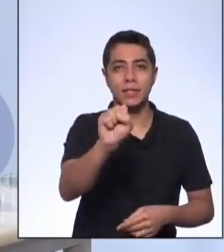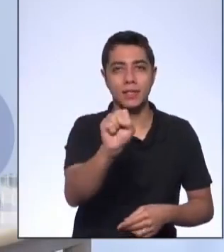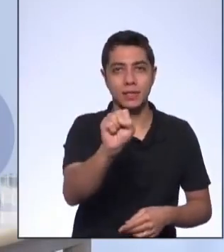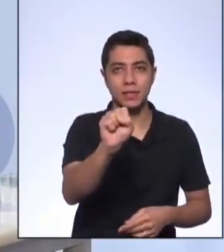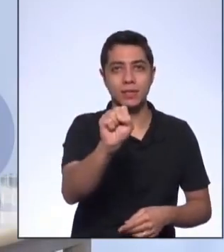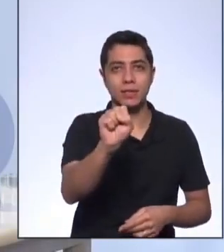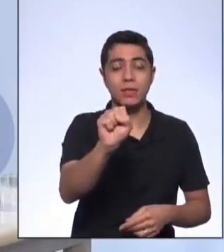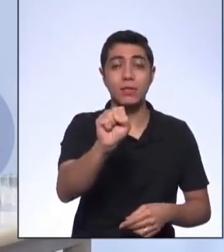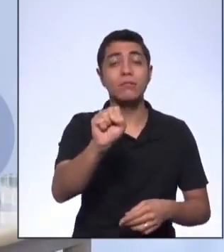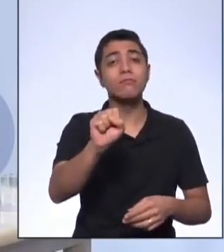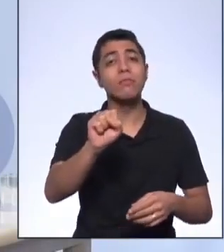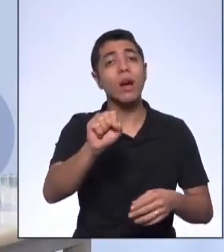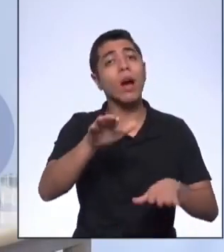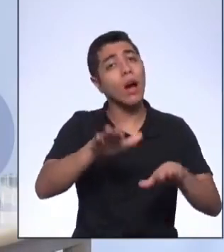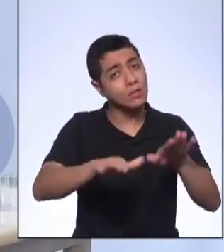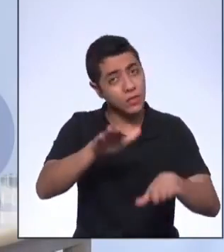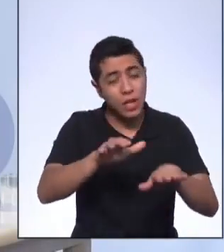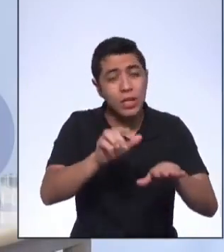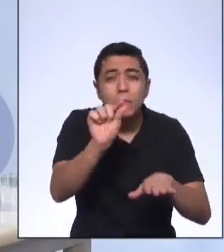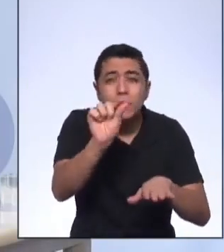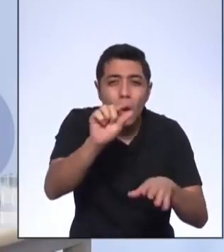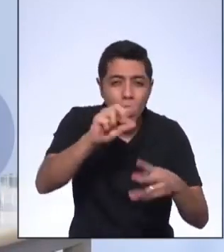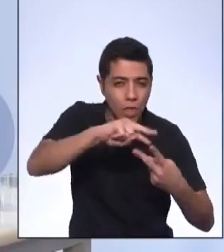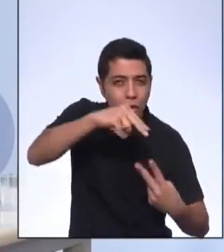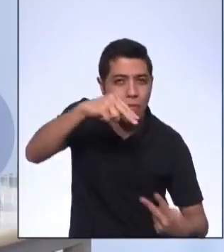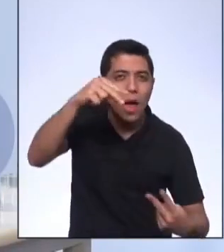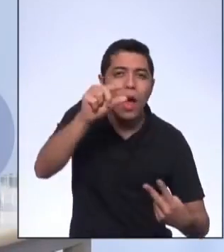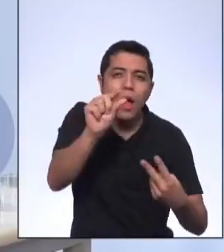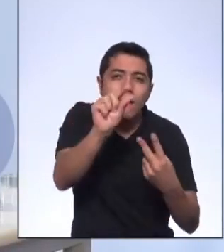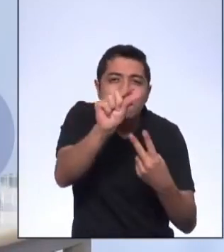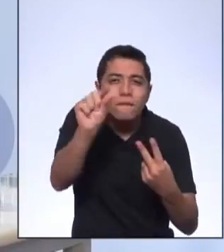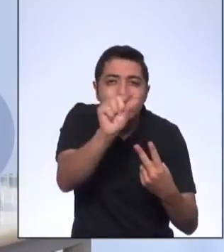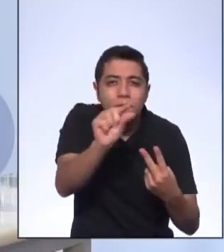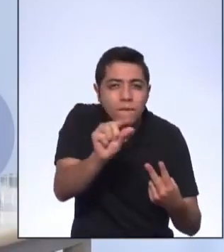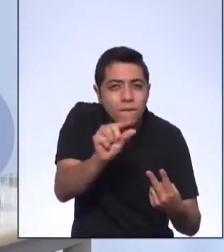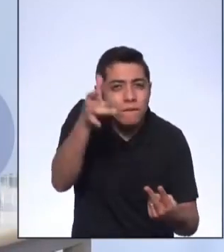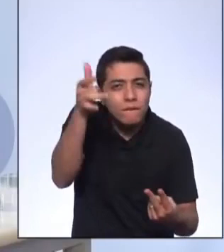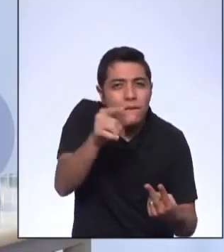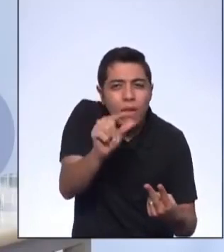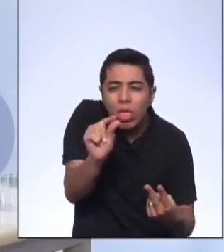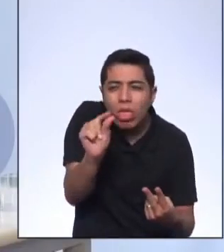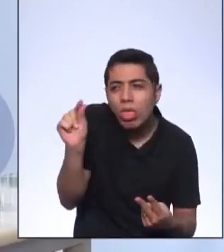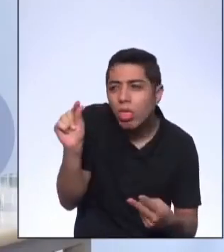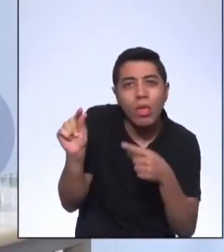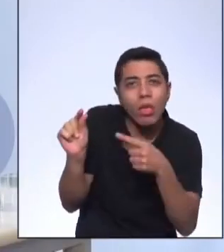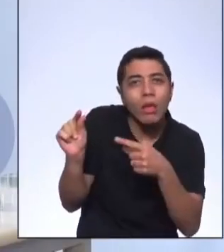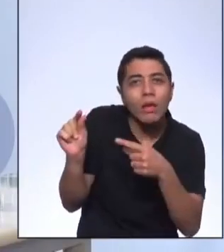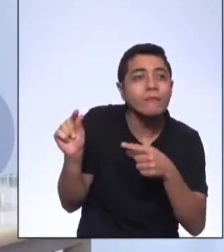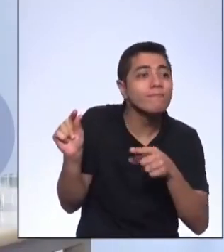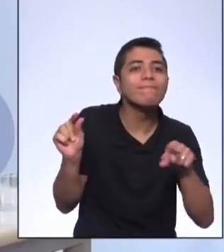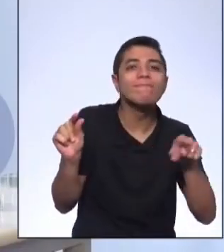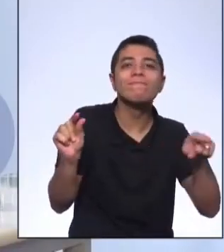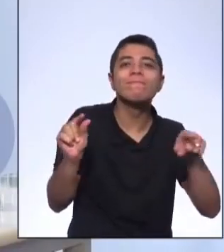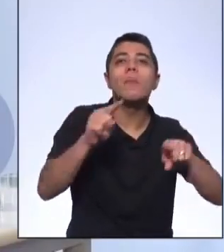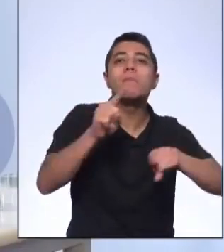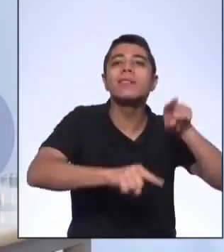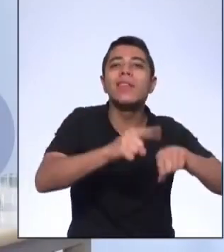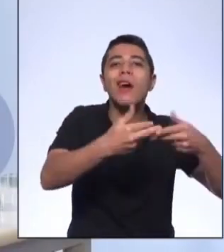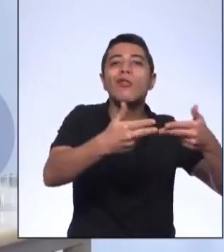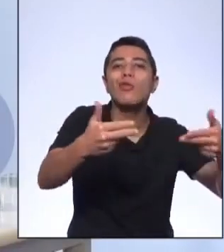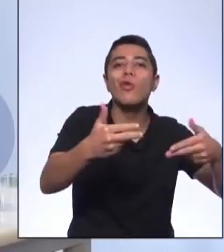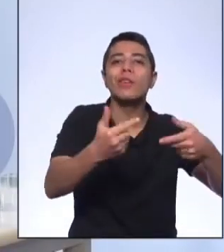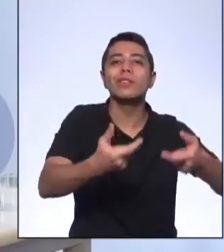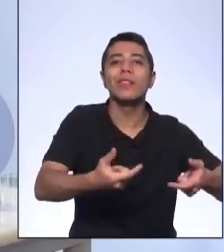a materiais cancerígenos ou que podem promover o que a gente chama de mutação do DNA, mudança do